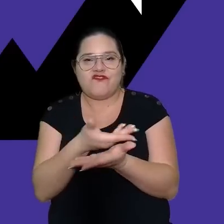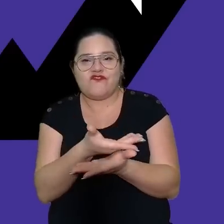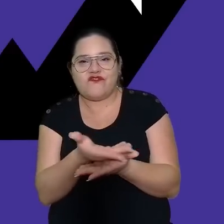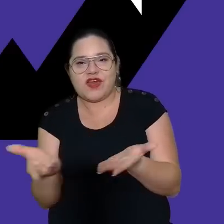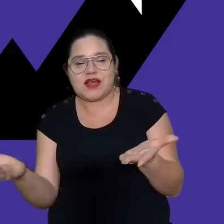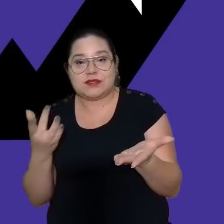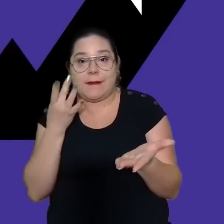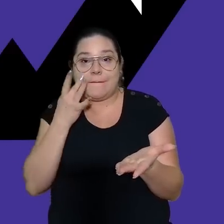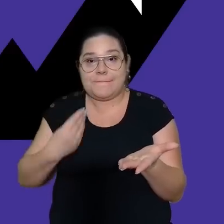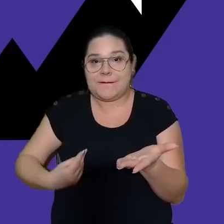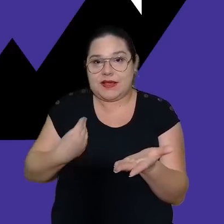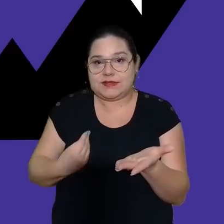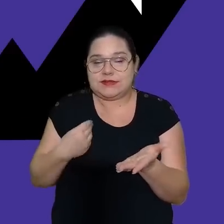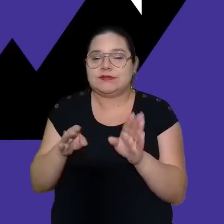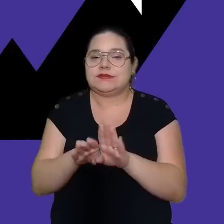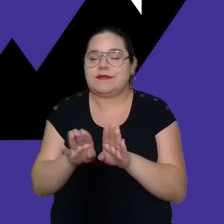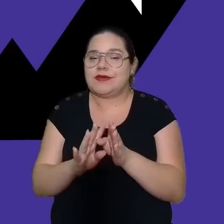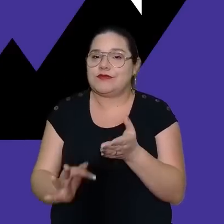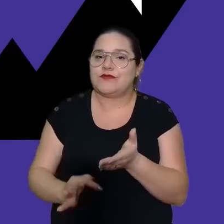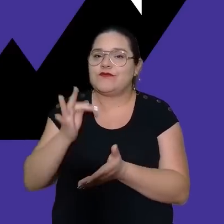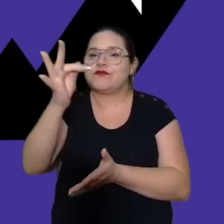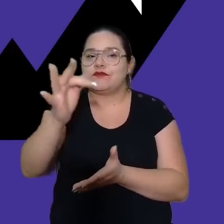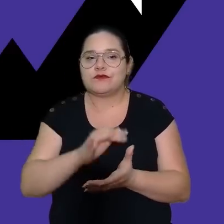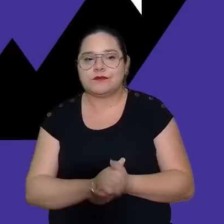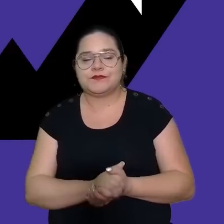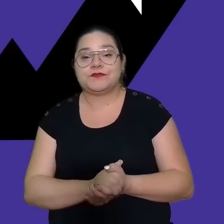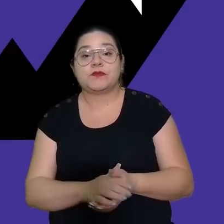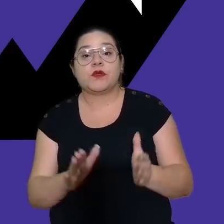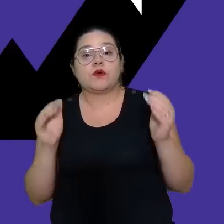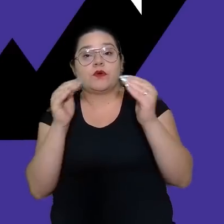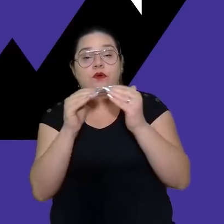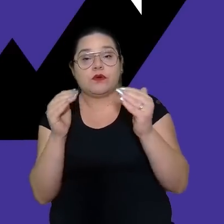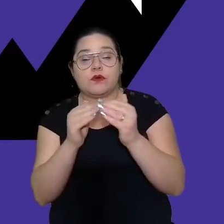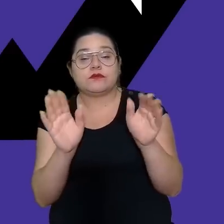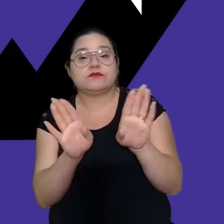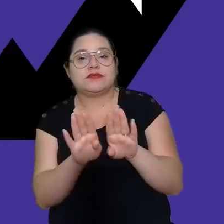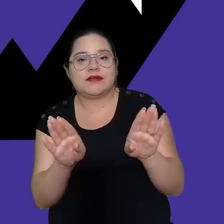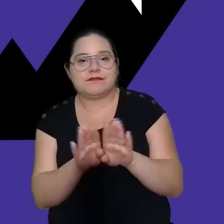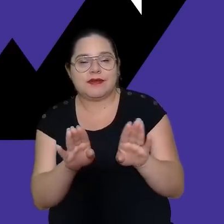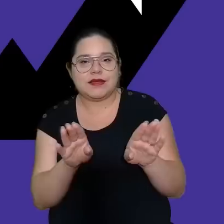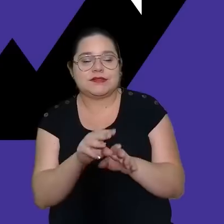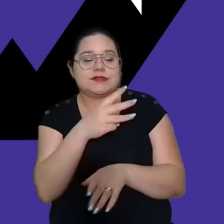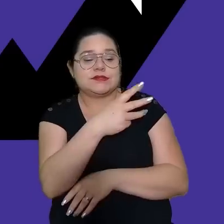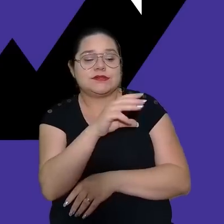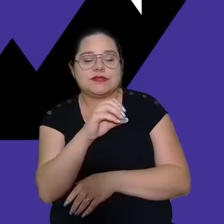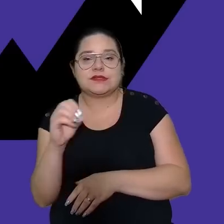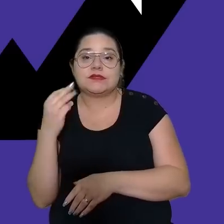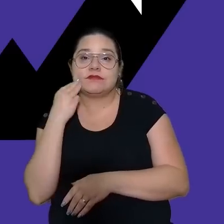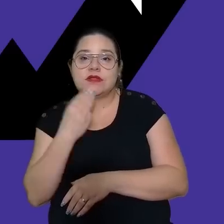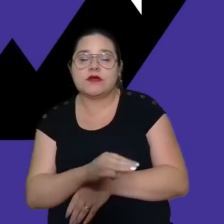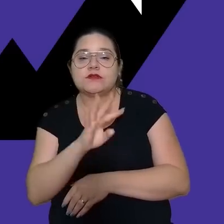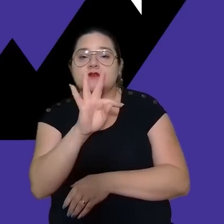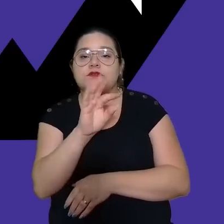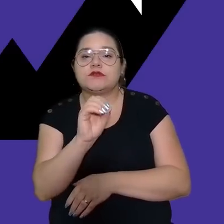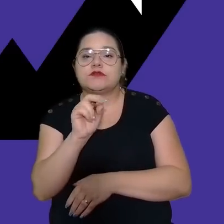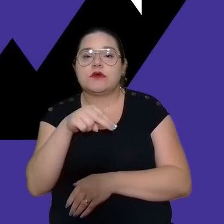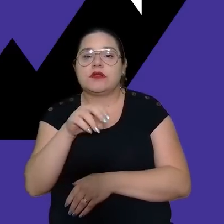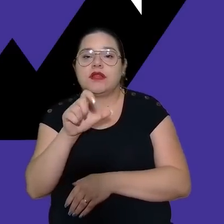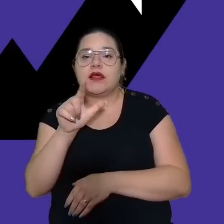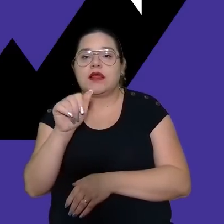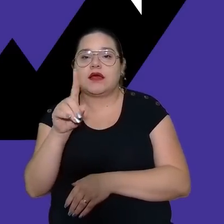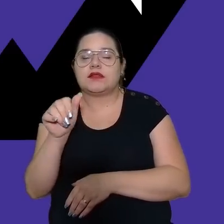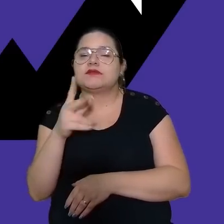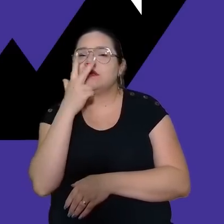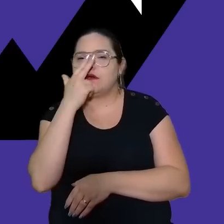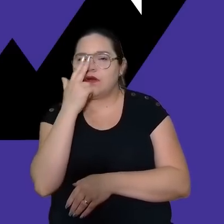quanto do futuro. Concordo também com o nosso 300 milhões de toneladas, acho que vamos chegar aí 150 de